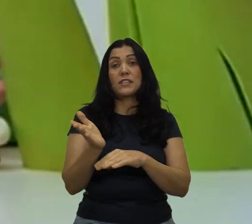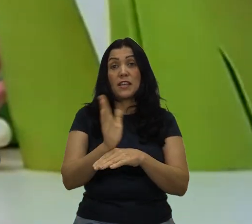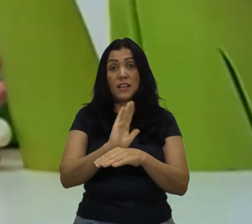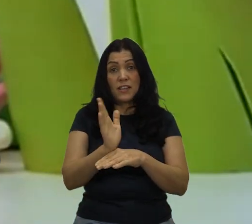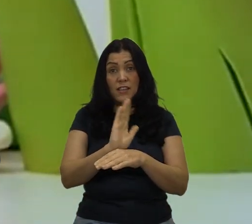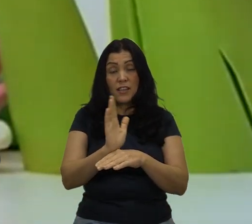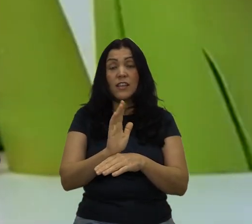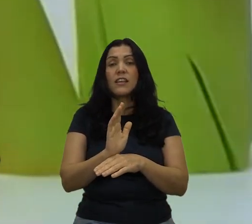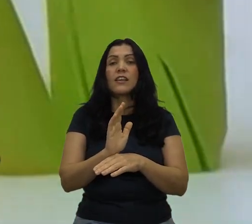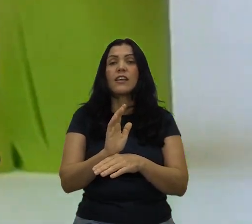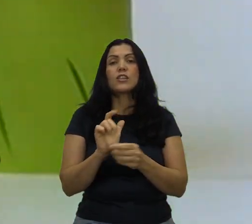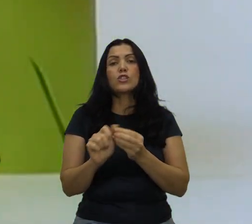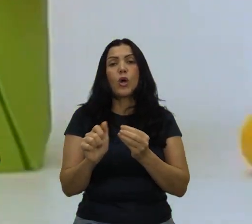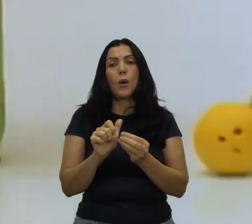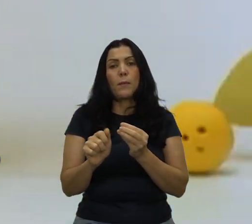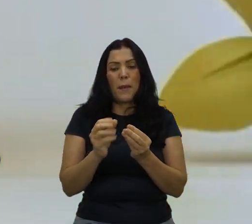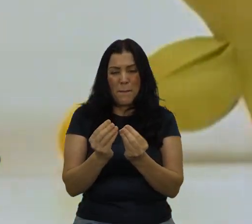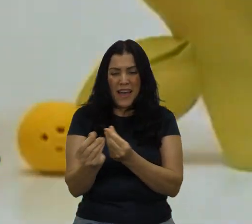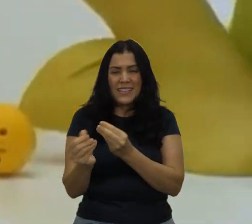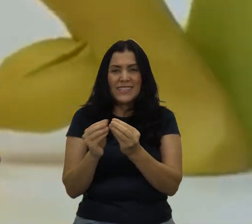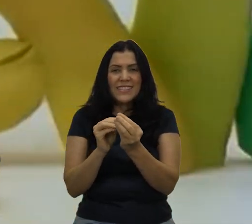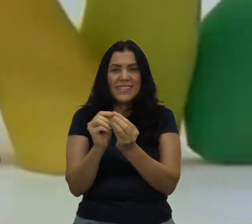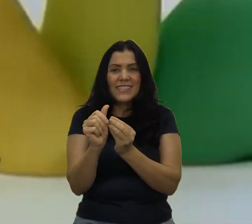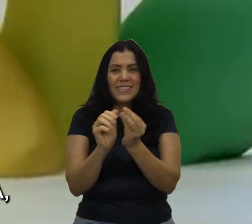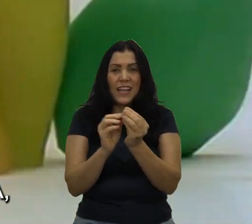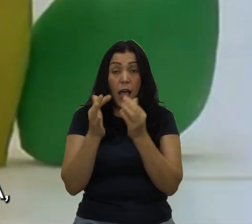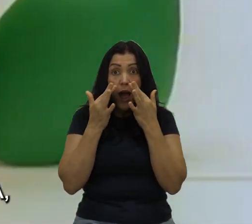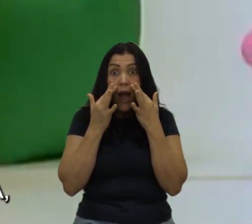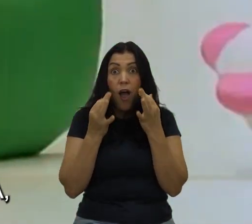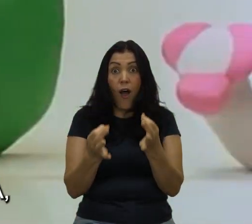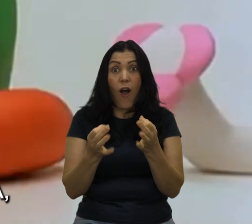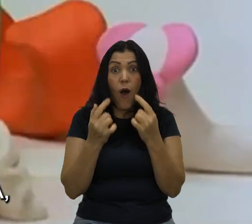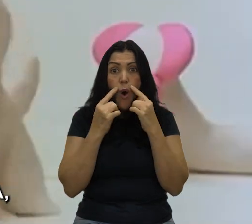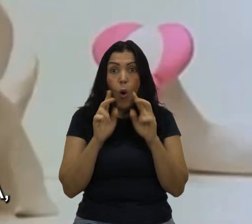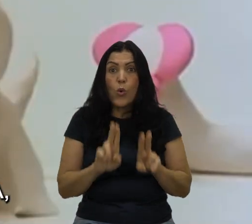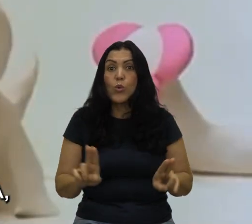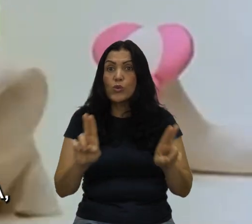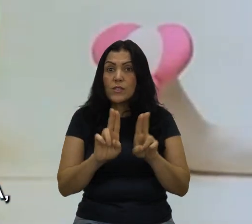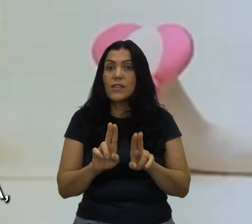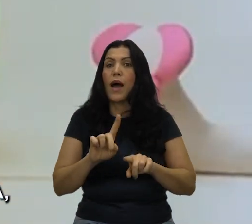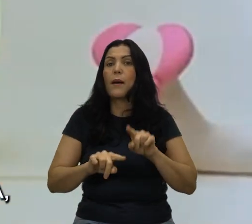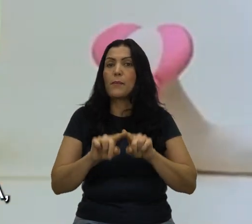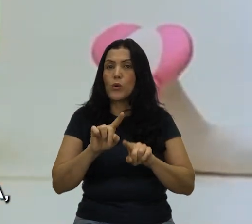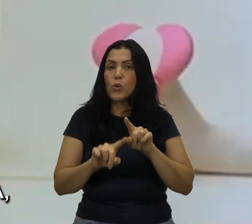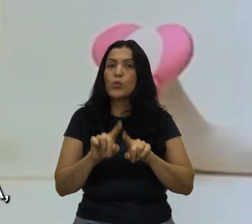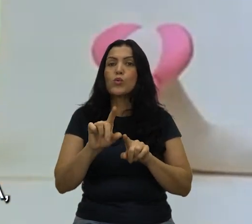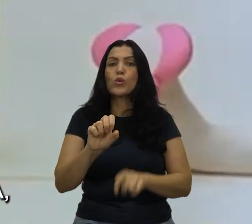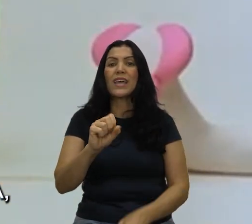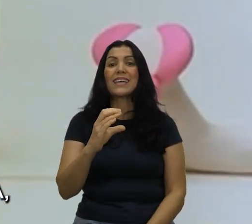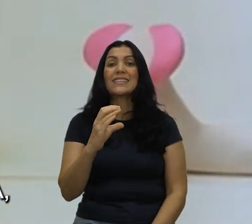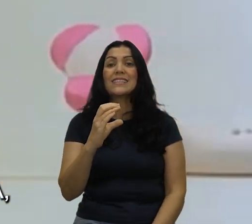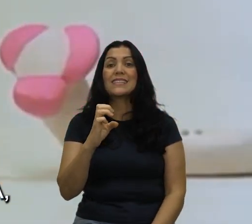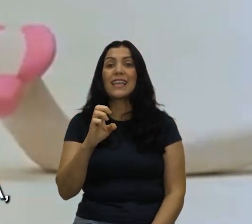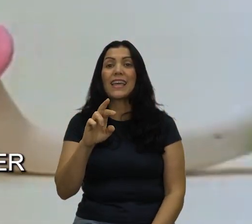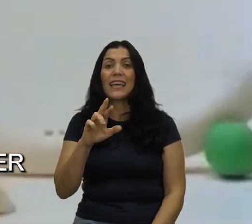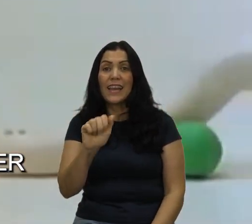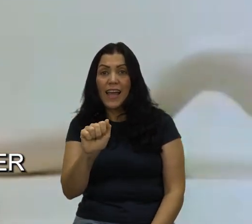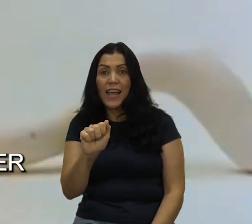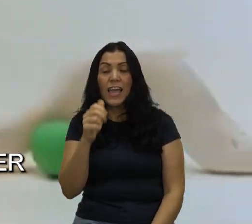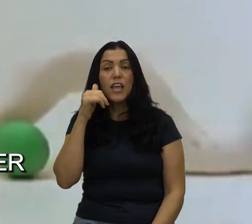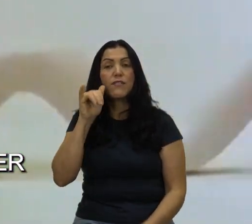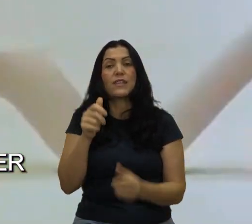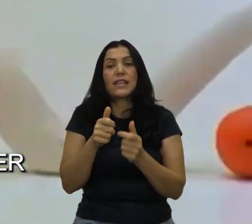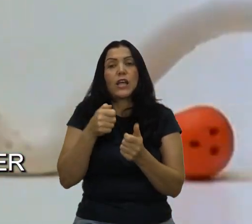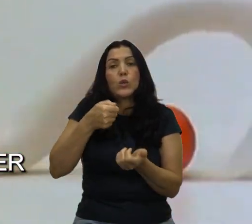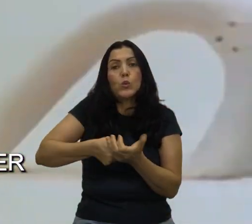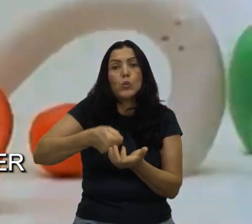Podemos fazer um filme de stop motion com massinha. Fique atento para sempre utilizar produtos à base de cera,